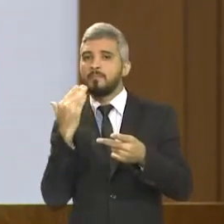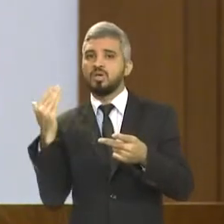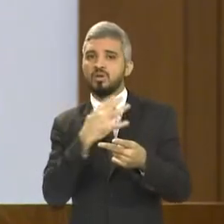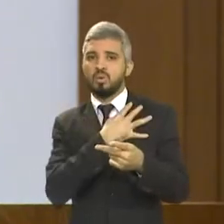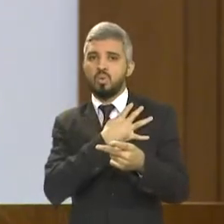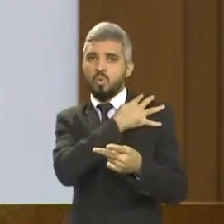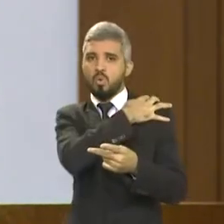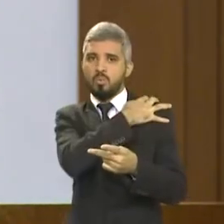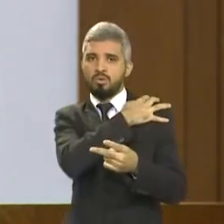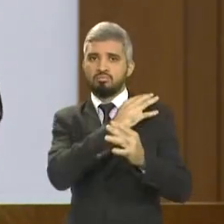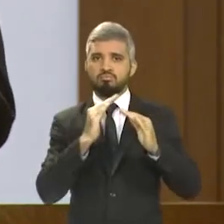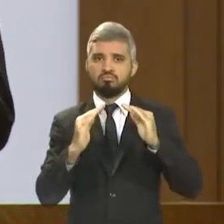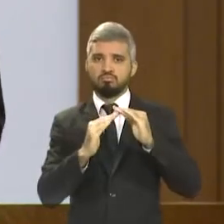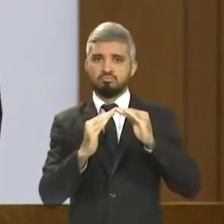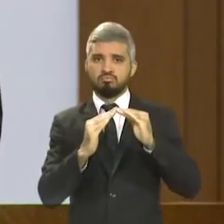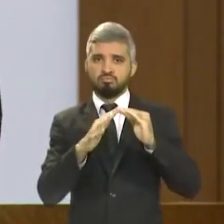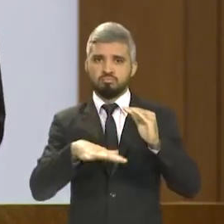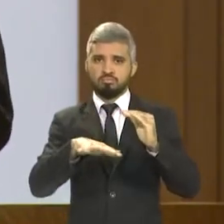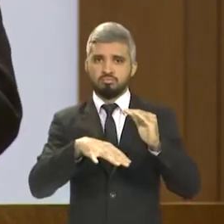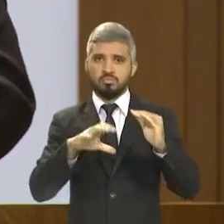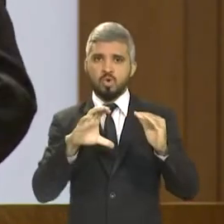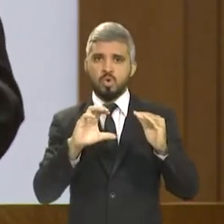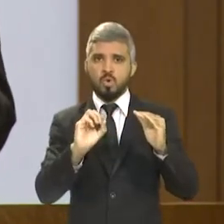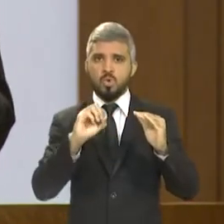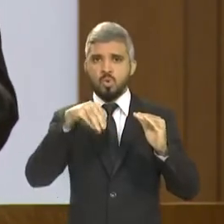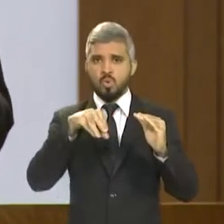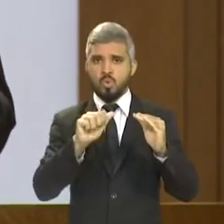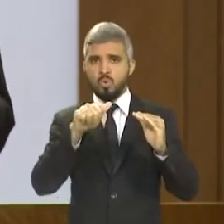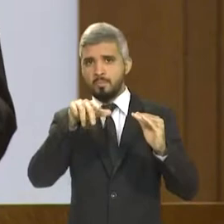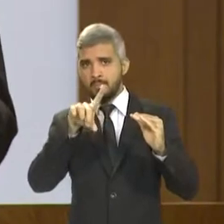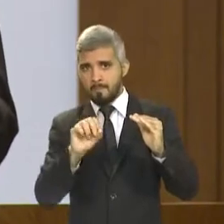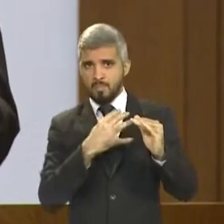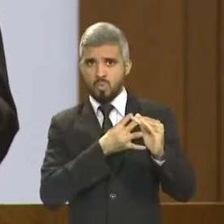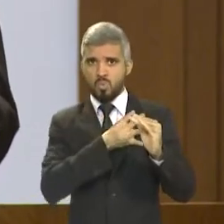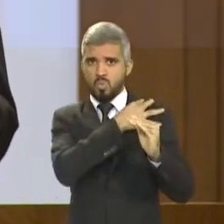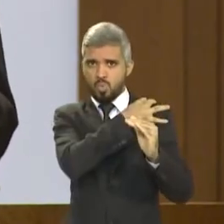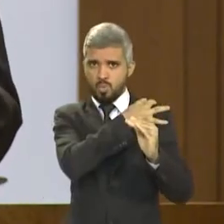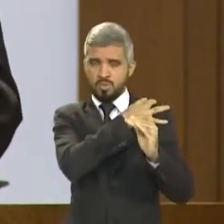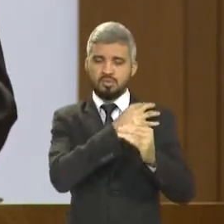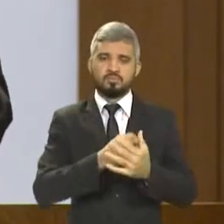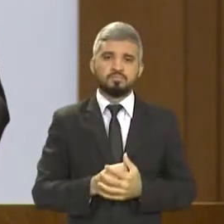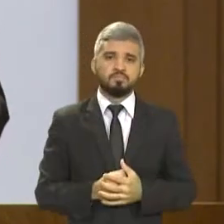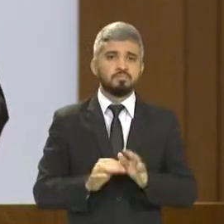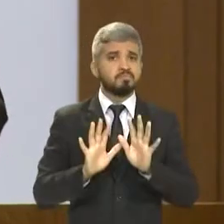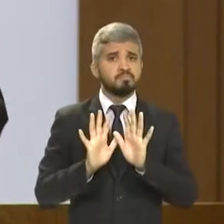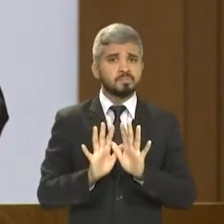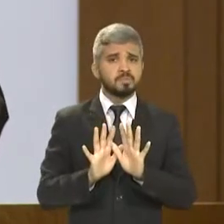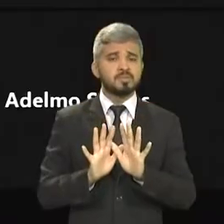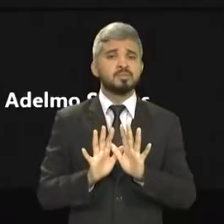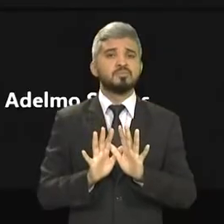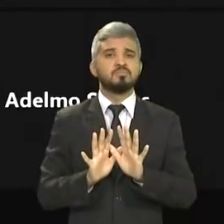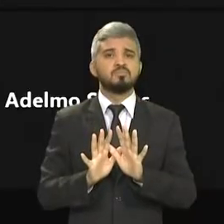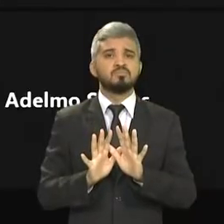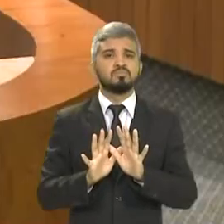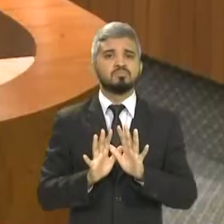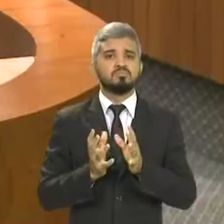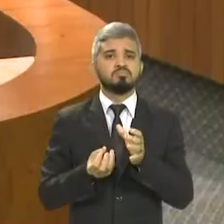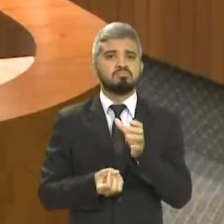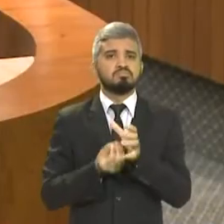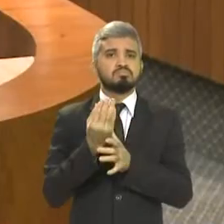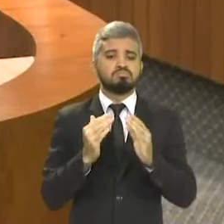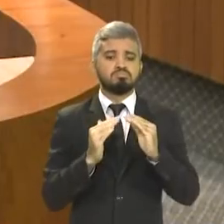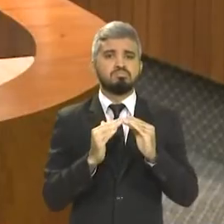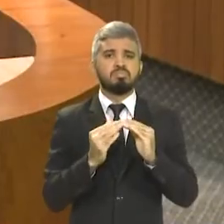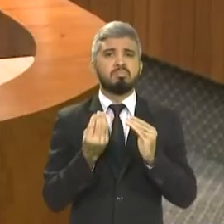Mas não há segurança se não houver contingente, se não tiver um efetivo ali na